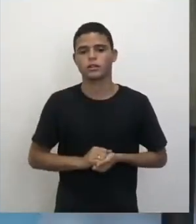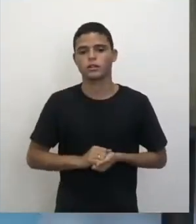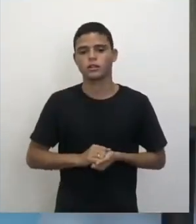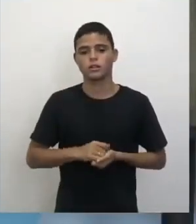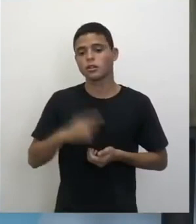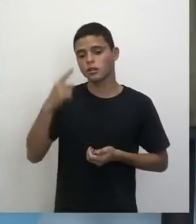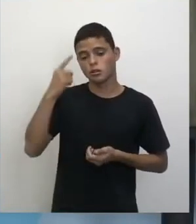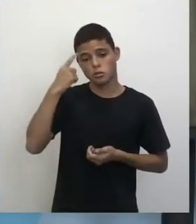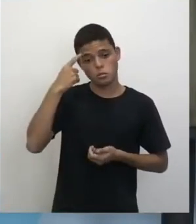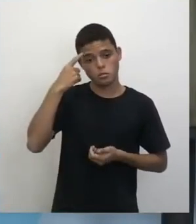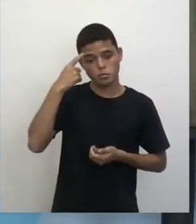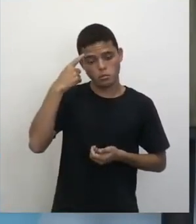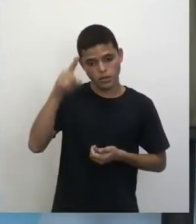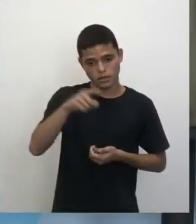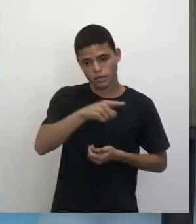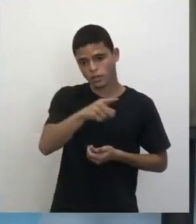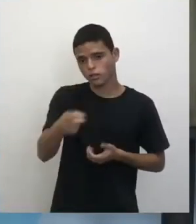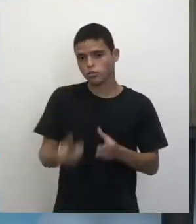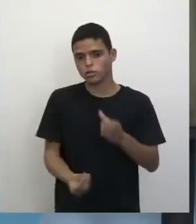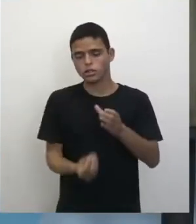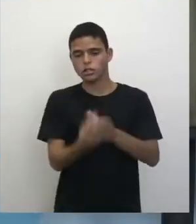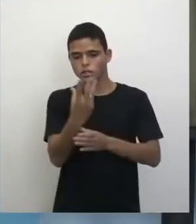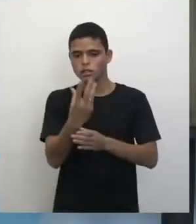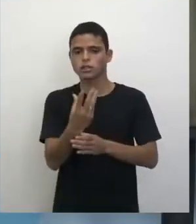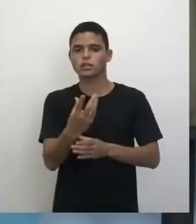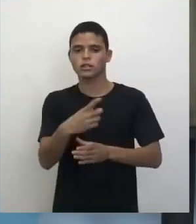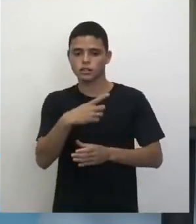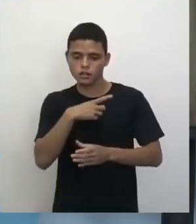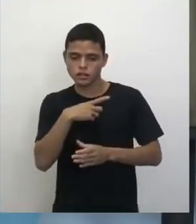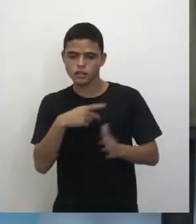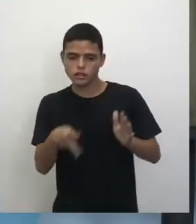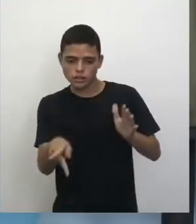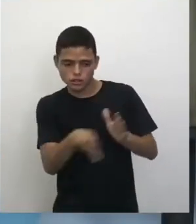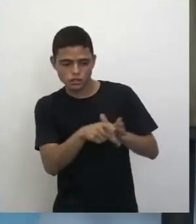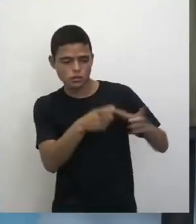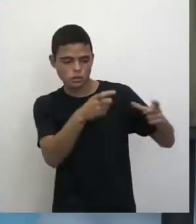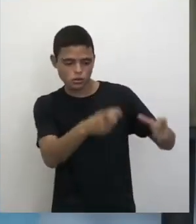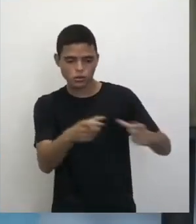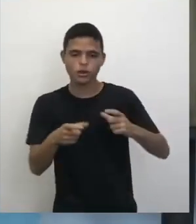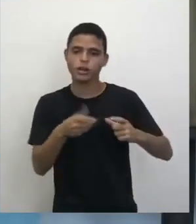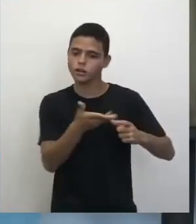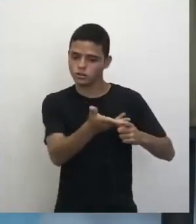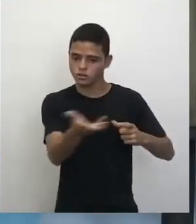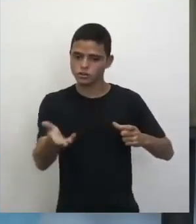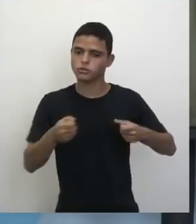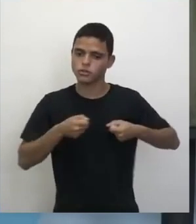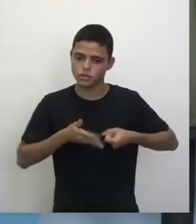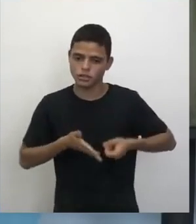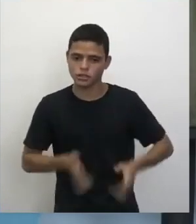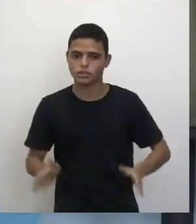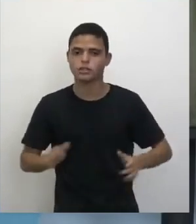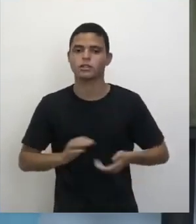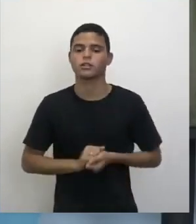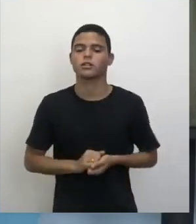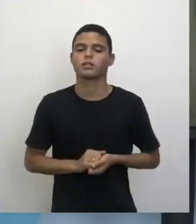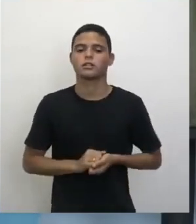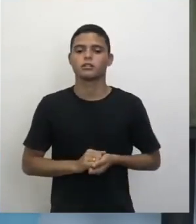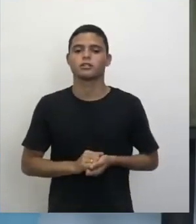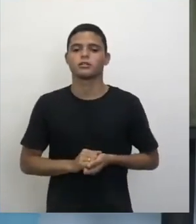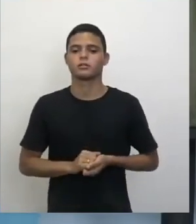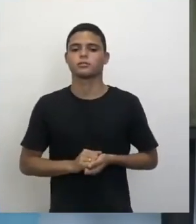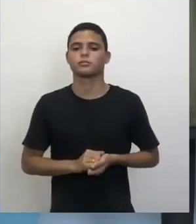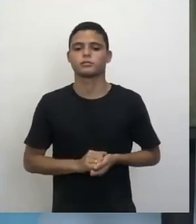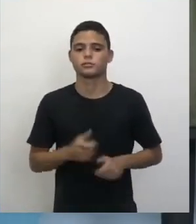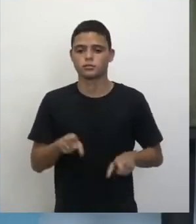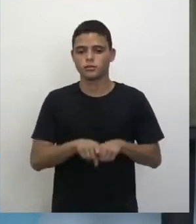criação é todo o contexto ali gira na cidade, sua cidade, Osasco. Então o Homem Grilo passeia ali pelo contexto e você busca assim,